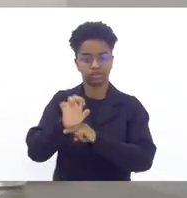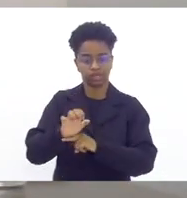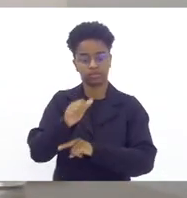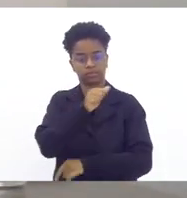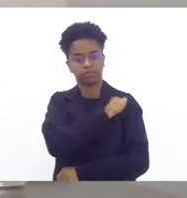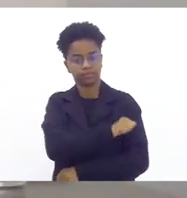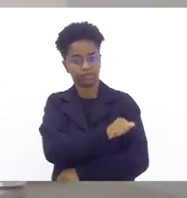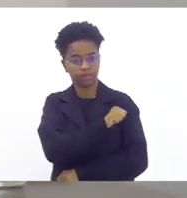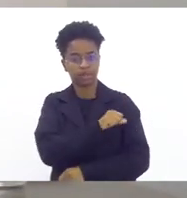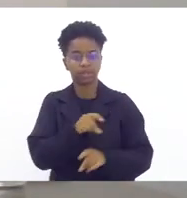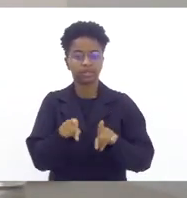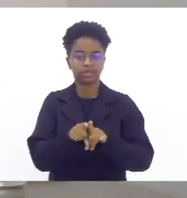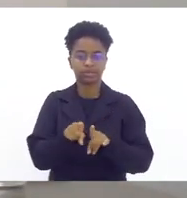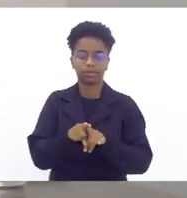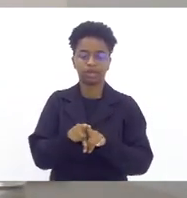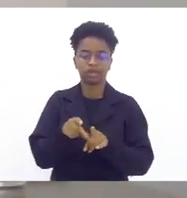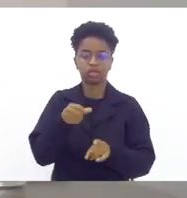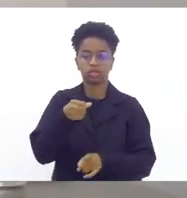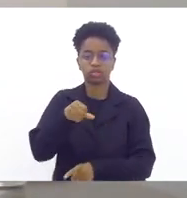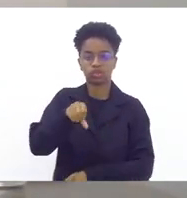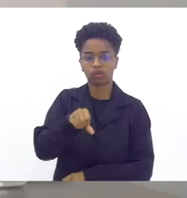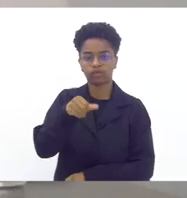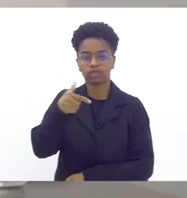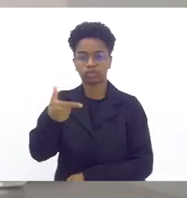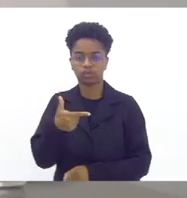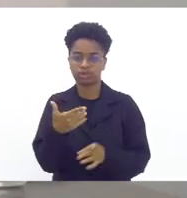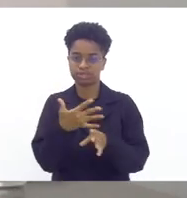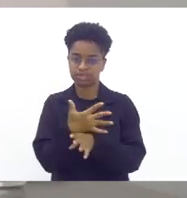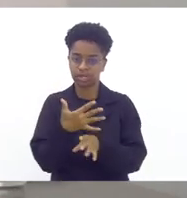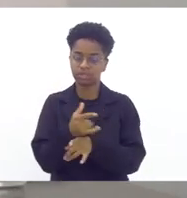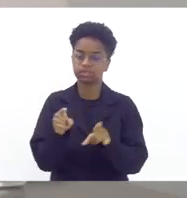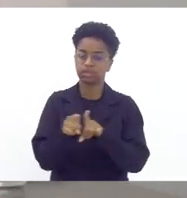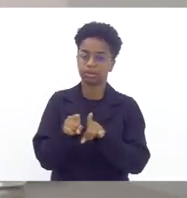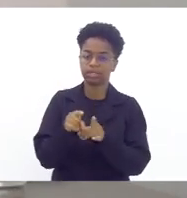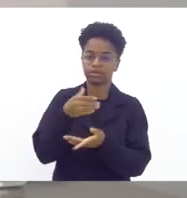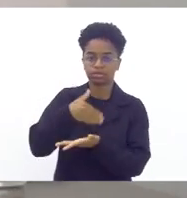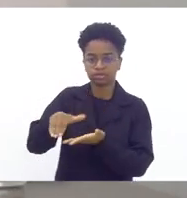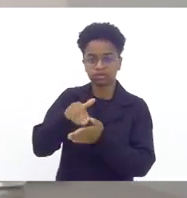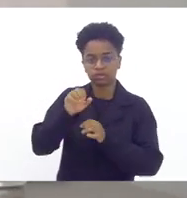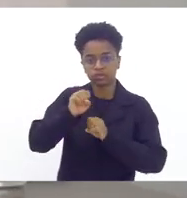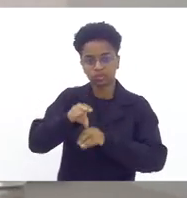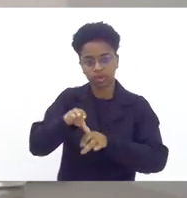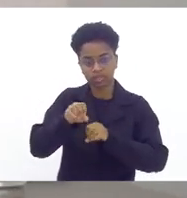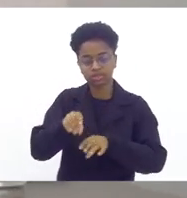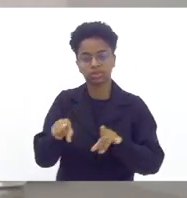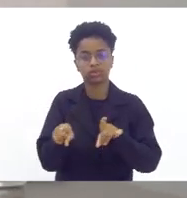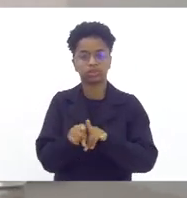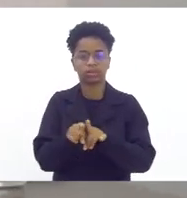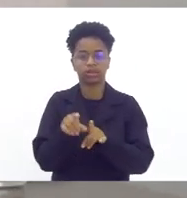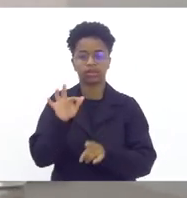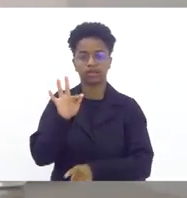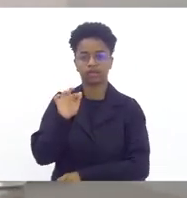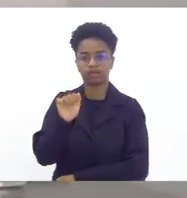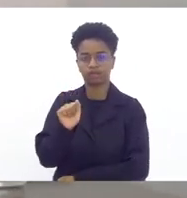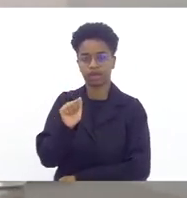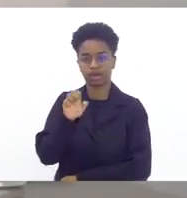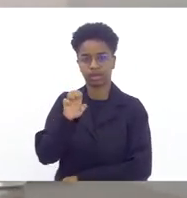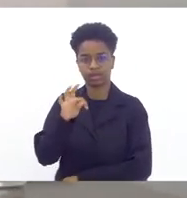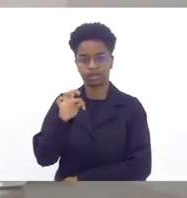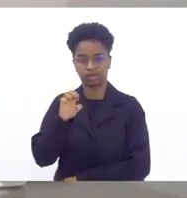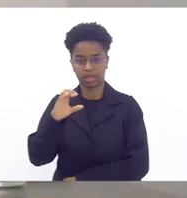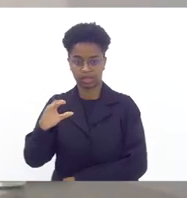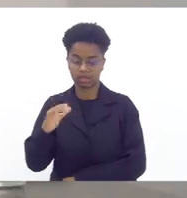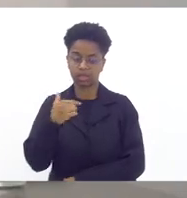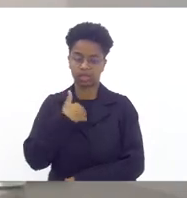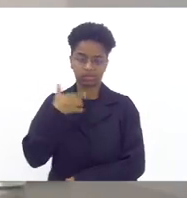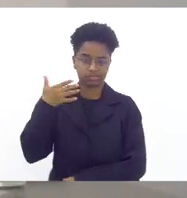Janeiro, nas suas 92 prefeituras e no âmbito da Seduc e no âmbito também da Faietec. Oi, é isso que eu queria dizer,